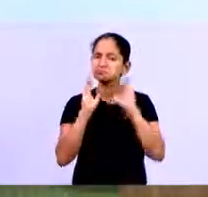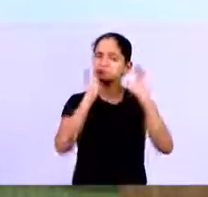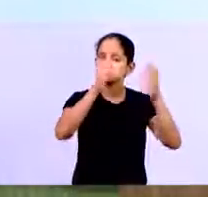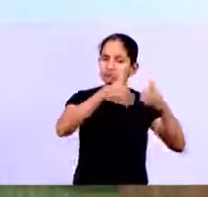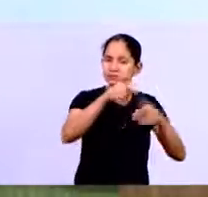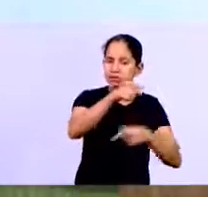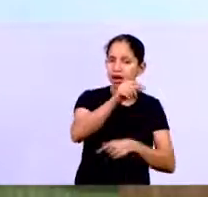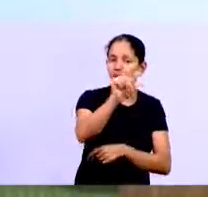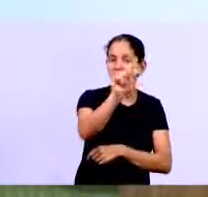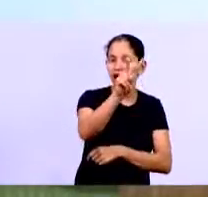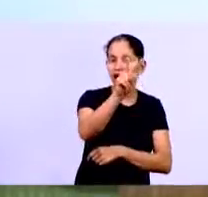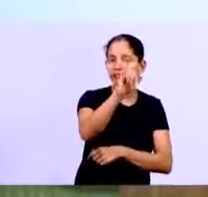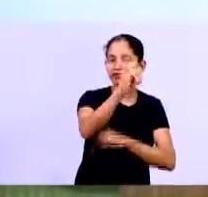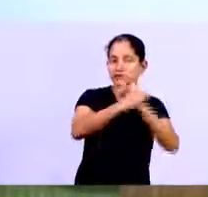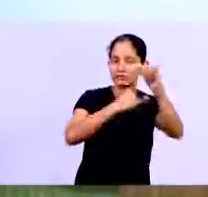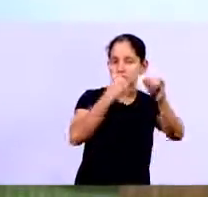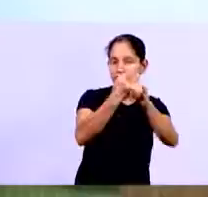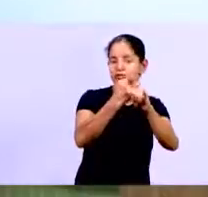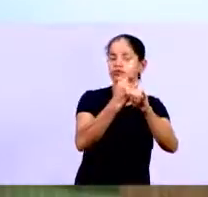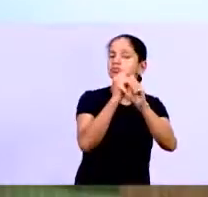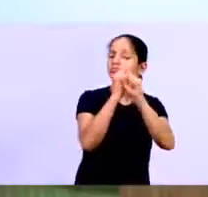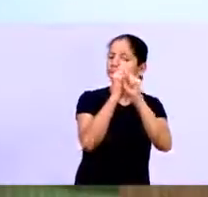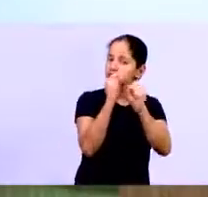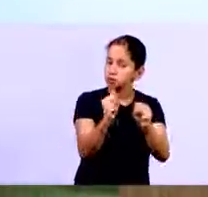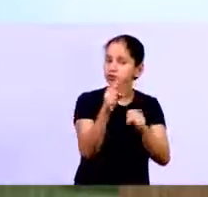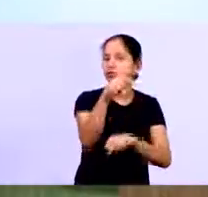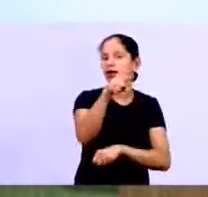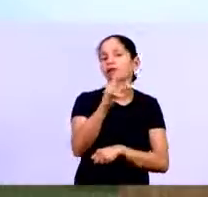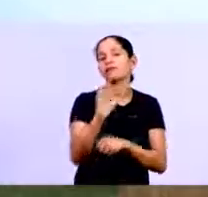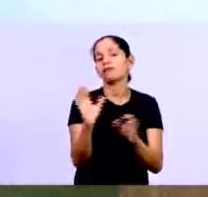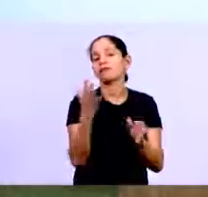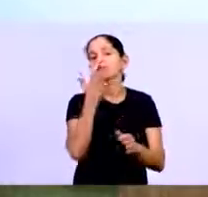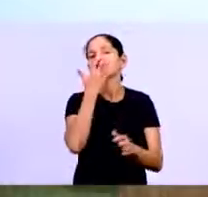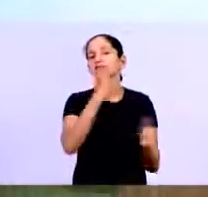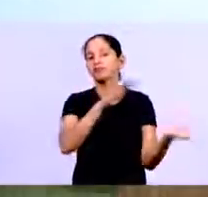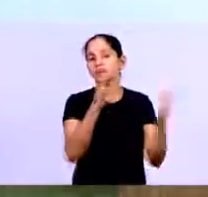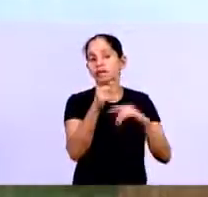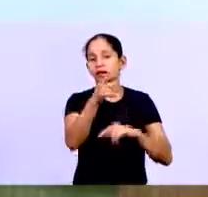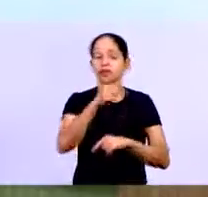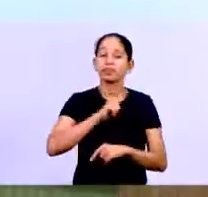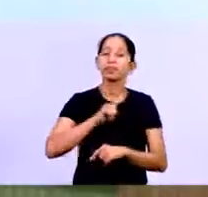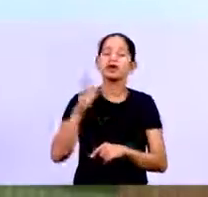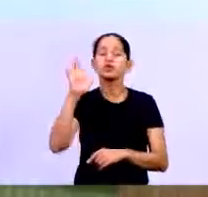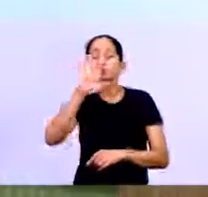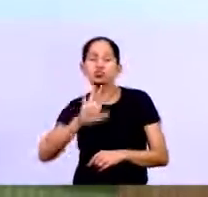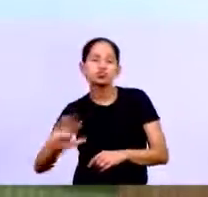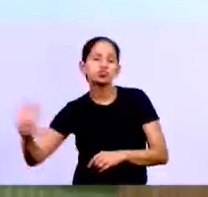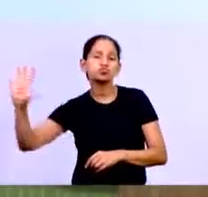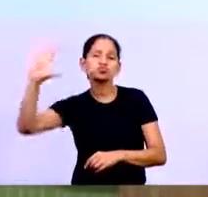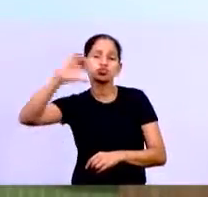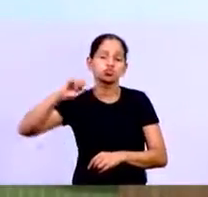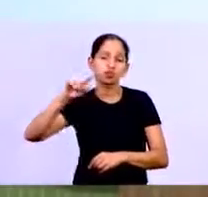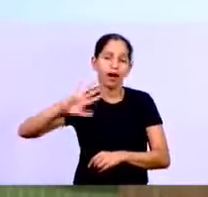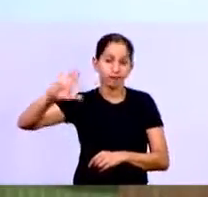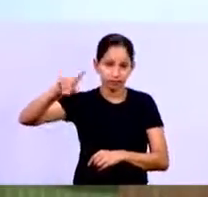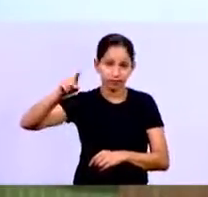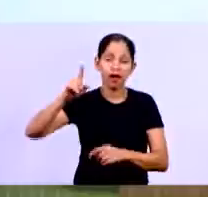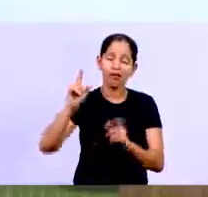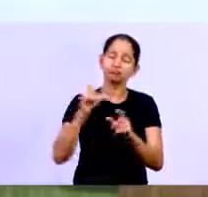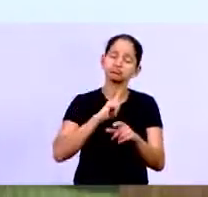virtual, pegam lá esse material, tem lá. Além disso, tem também essas contas que a gente fez aqui, passo a passo